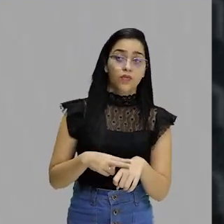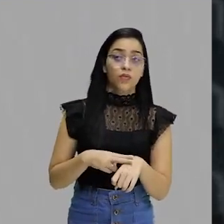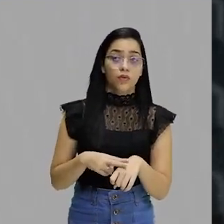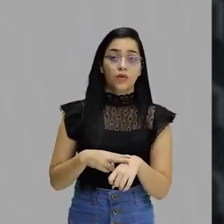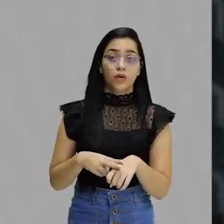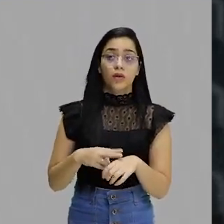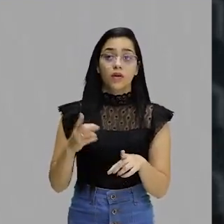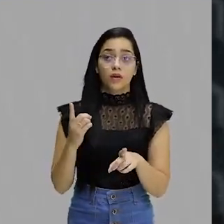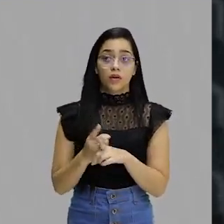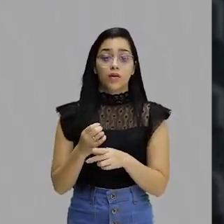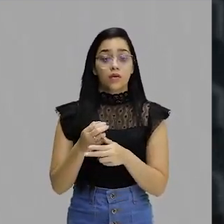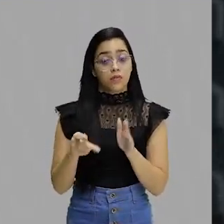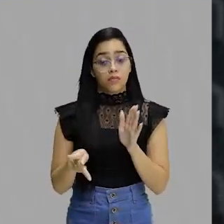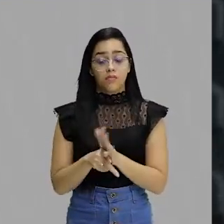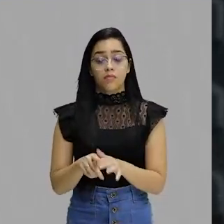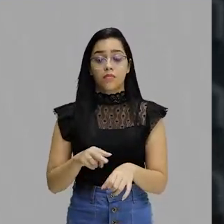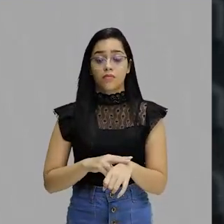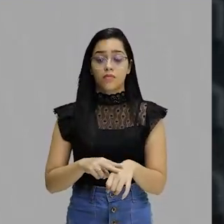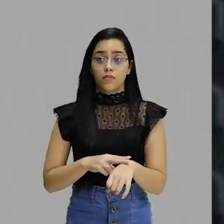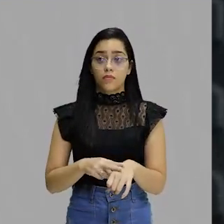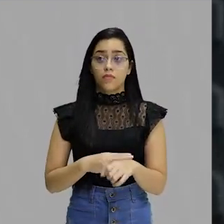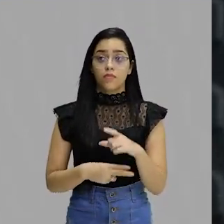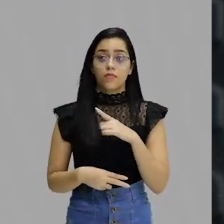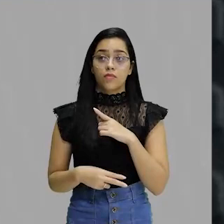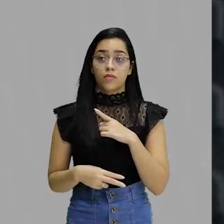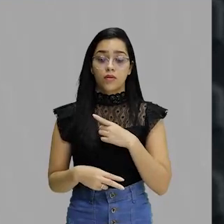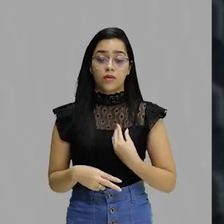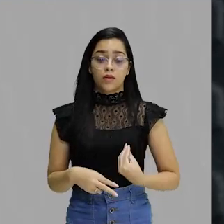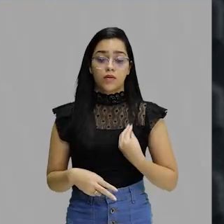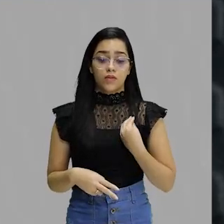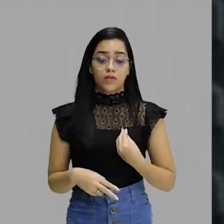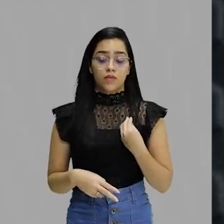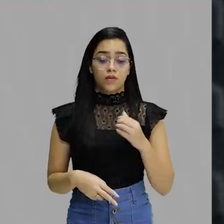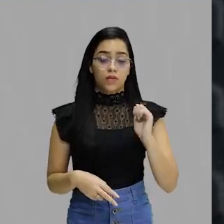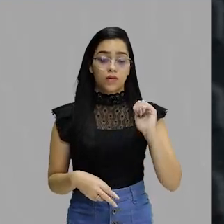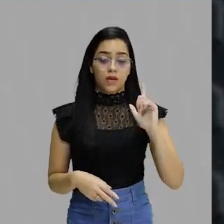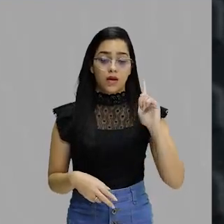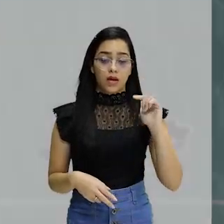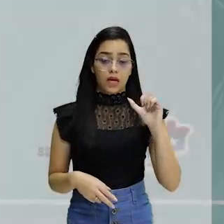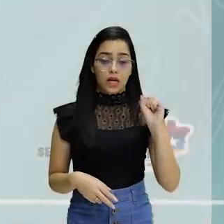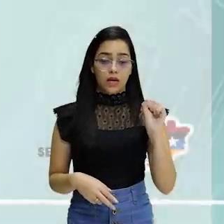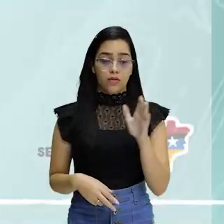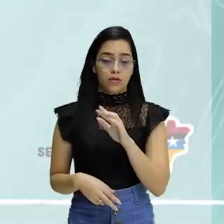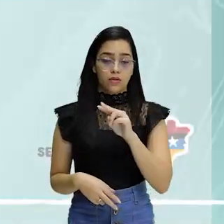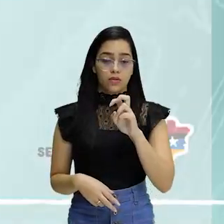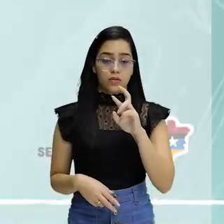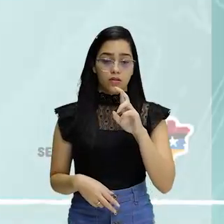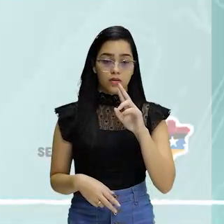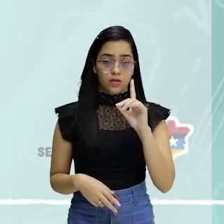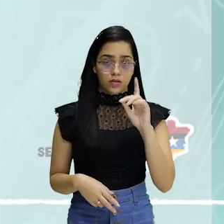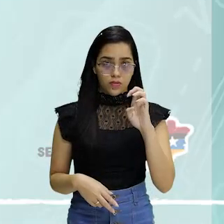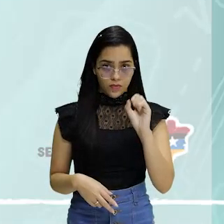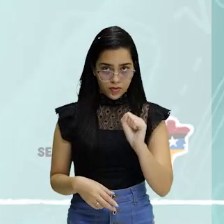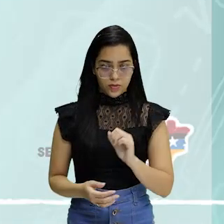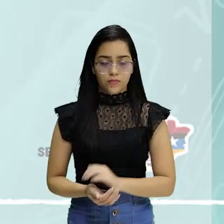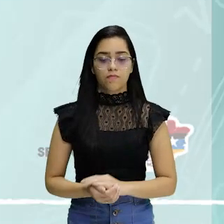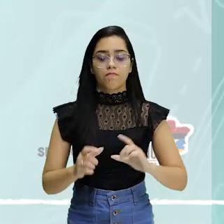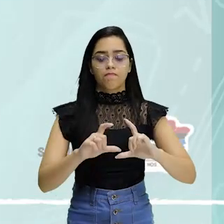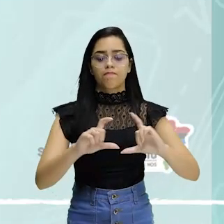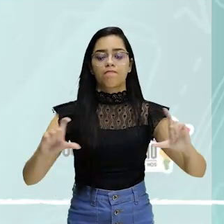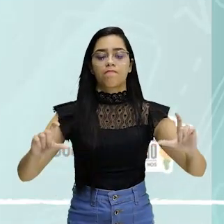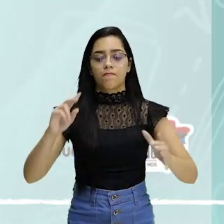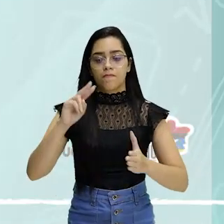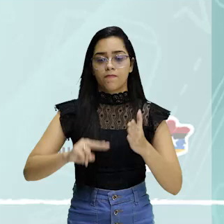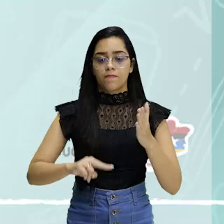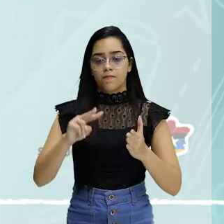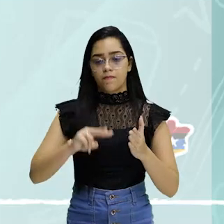nós encontramos líquens verdes, por causa da presença das algas verdes. A relação ecológica existente